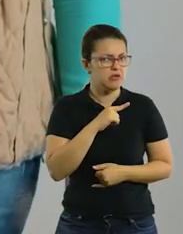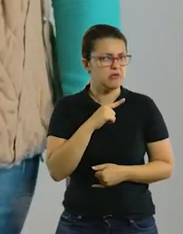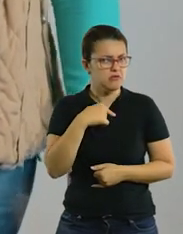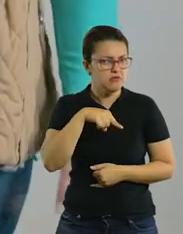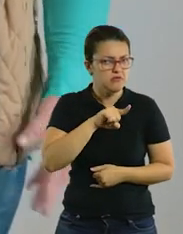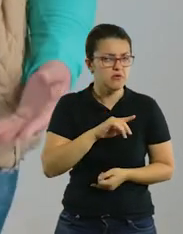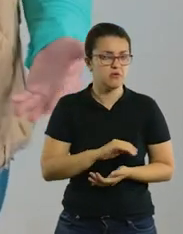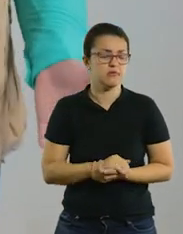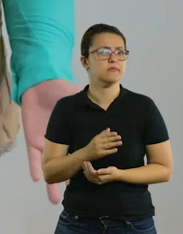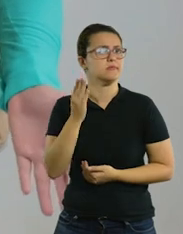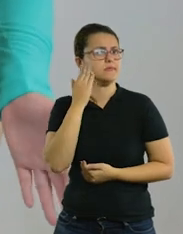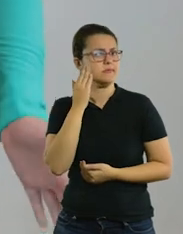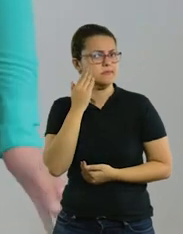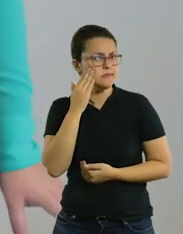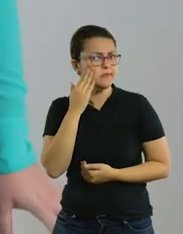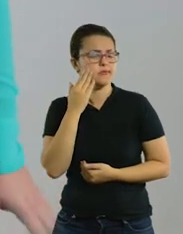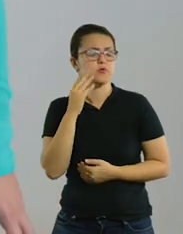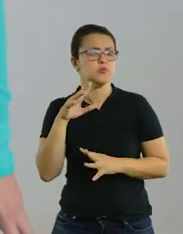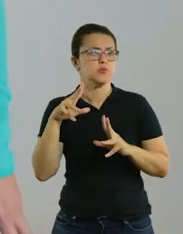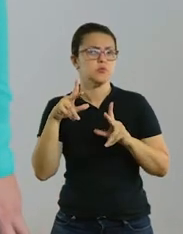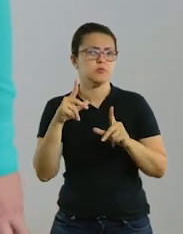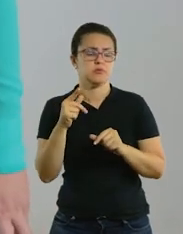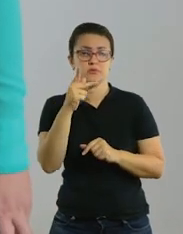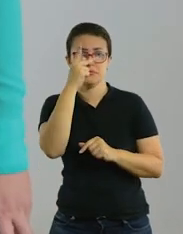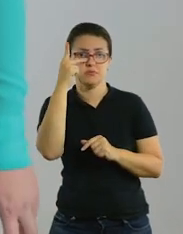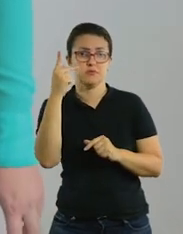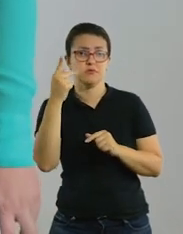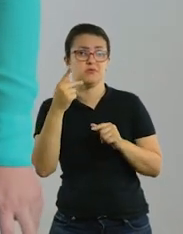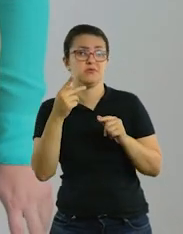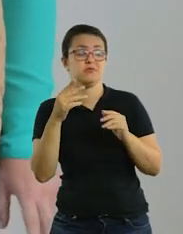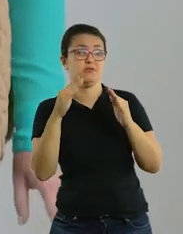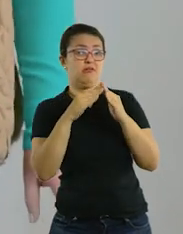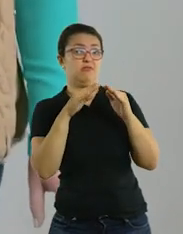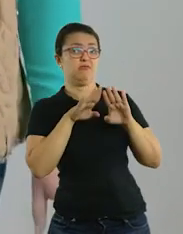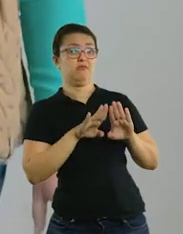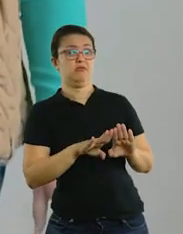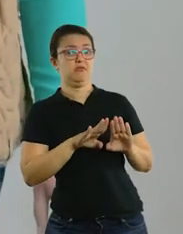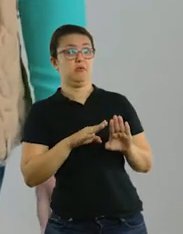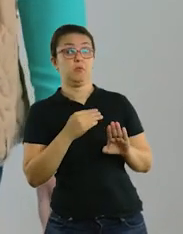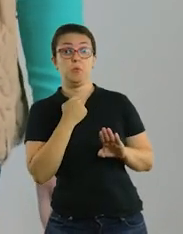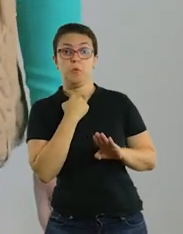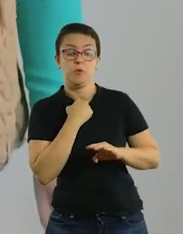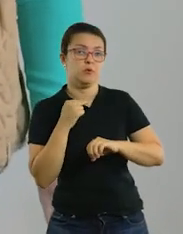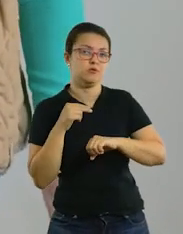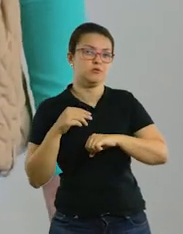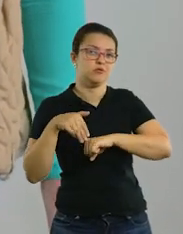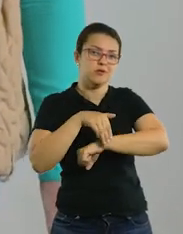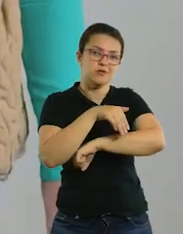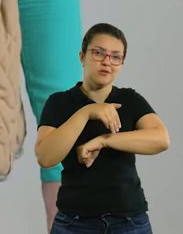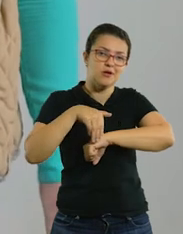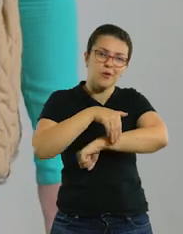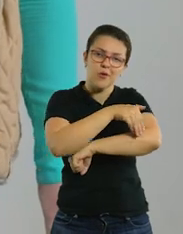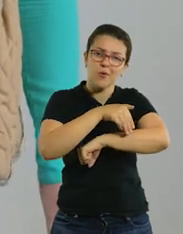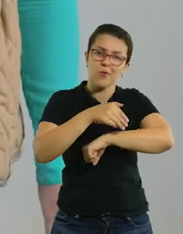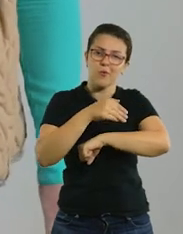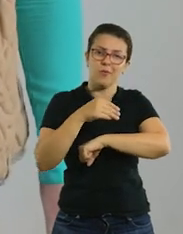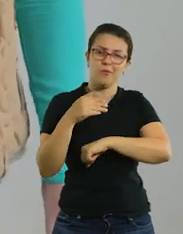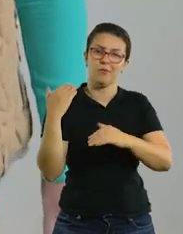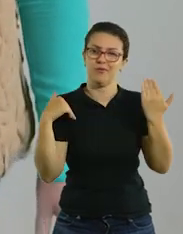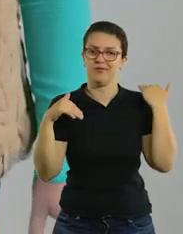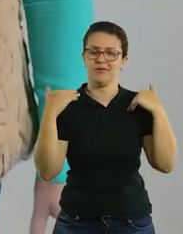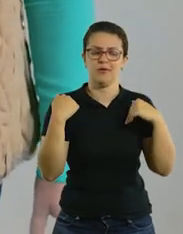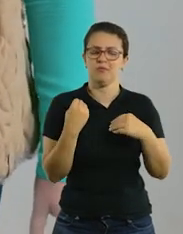divertir? Eu sei que estamos no período da quarentena, onde não podemos ficar na rua. Porém, antes da